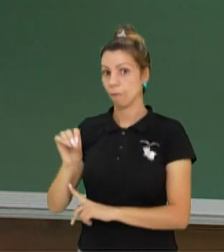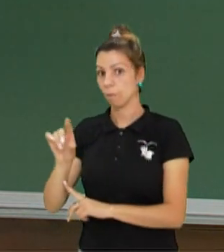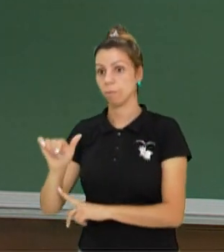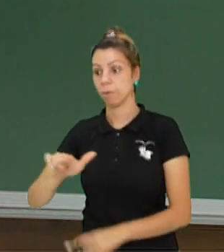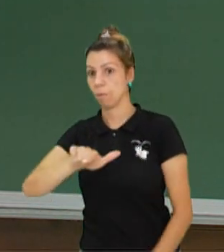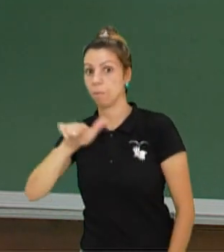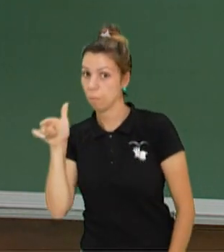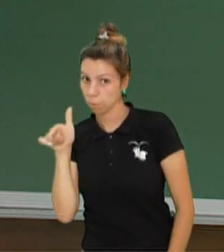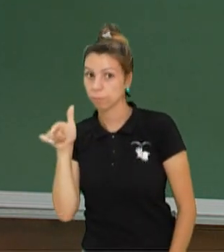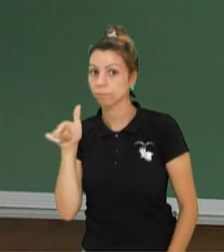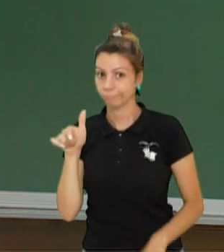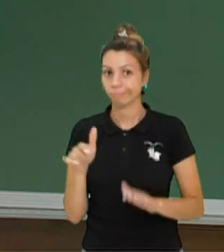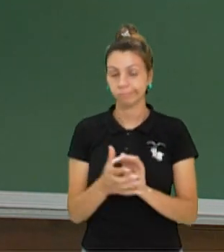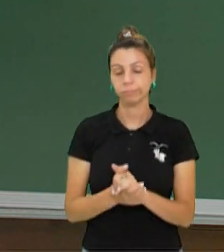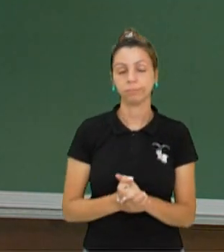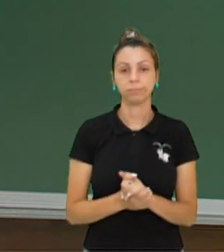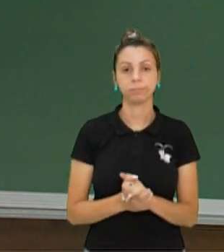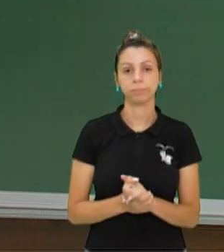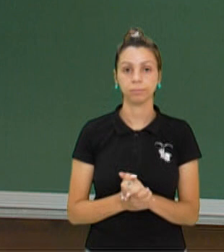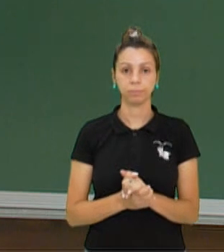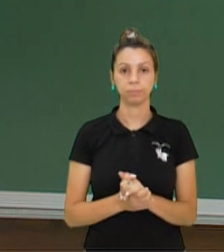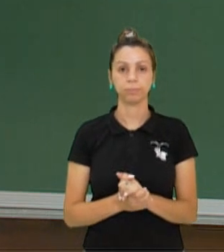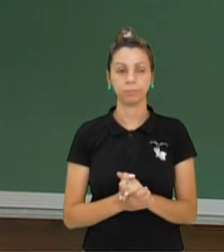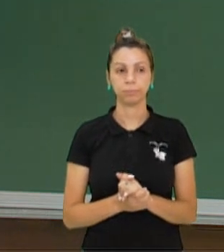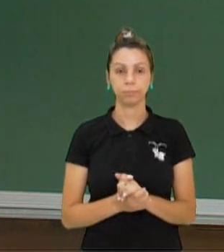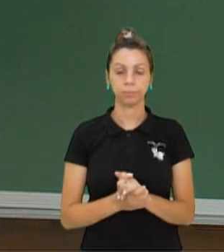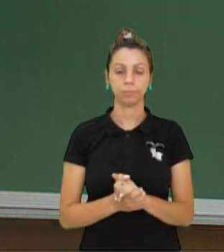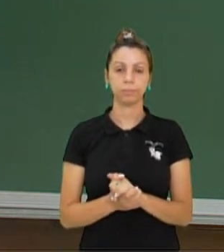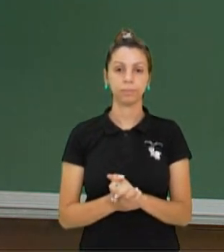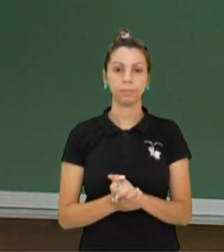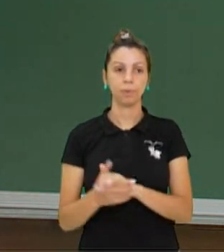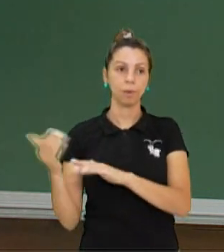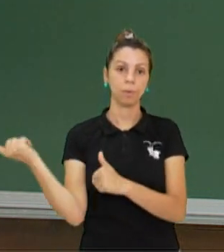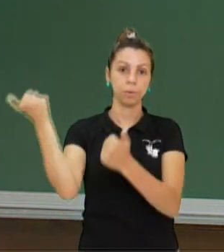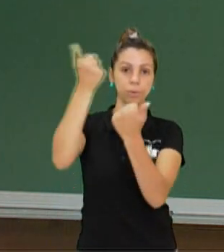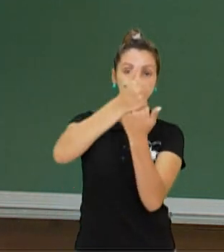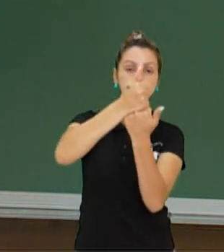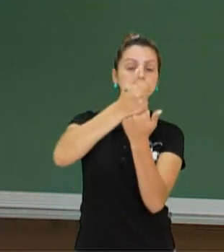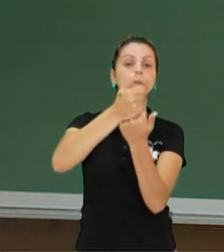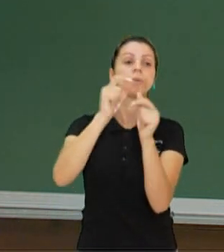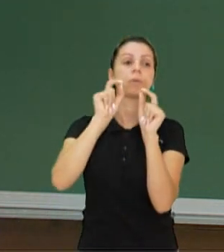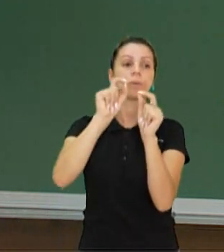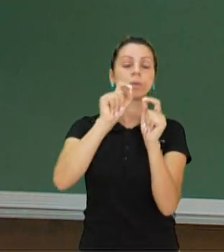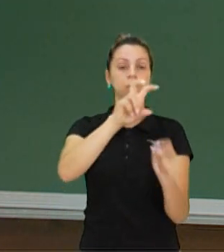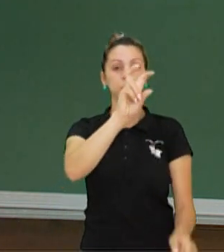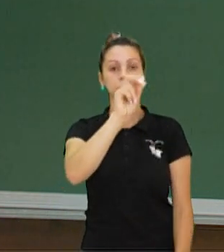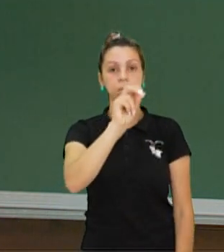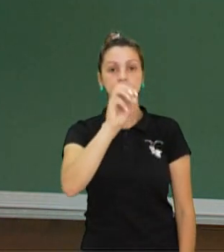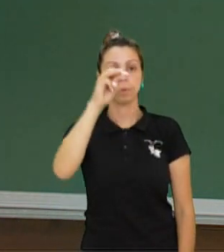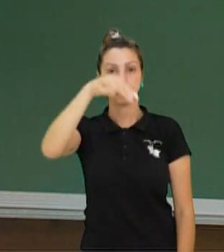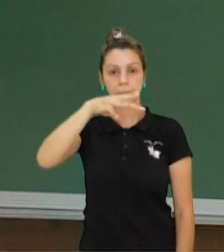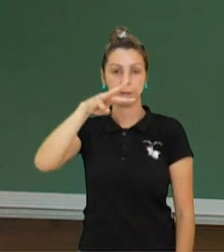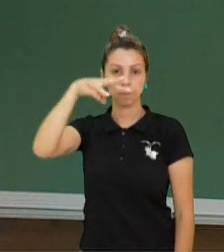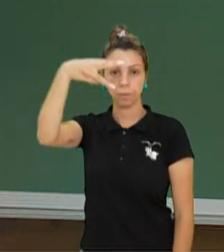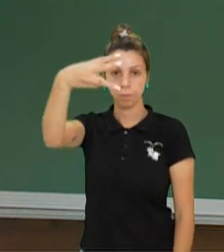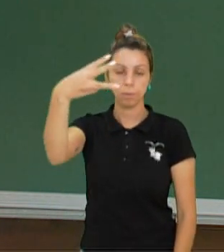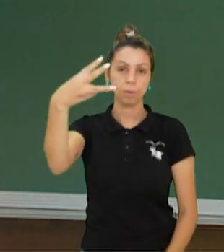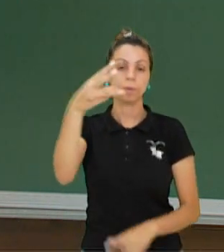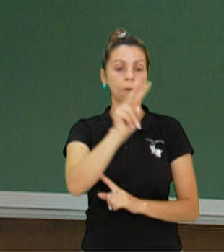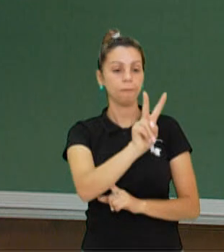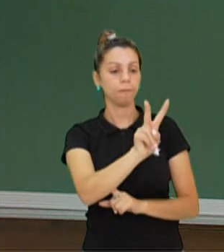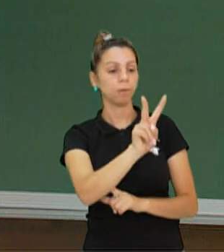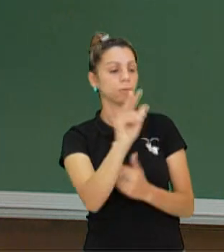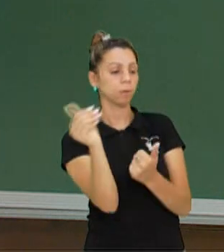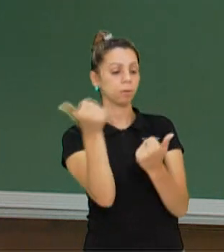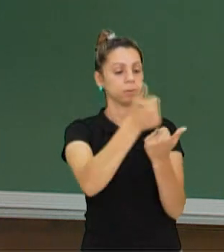Beleza? Então, vamos lá. Né? Substituindo aqui, basta agora a gente substituir os 50 metros cúbicos no meu volume, né?